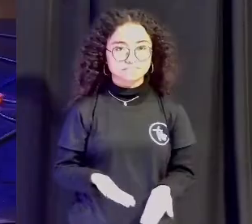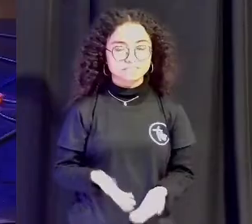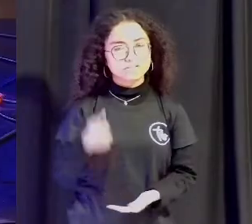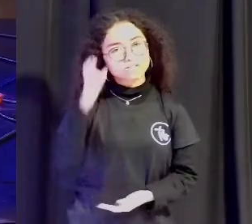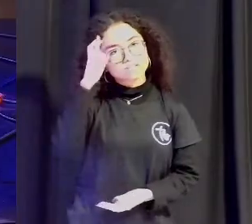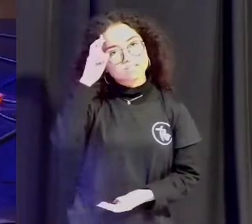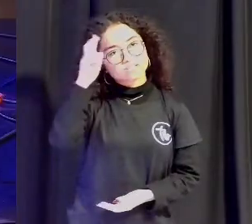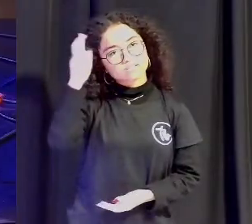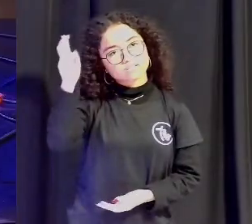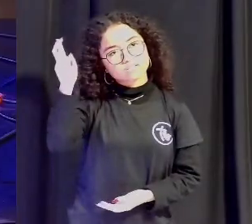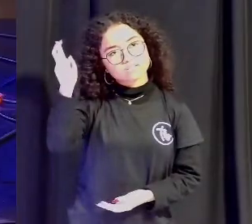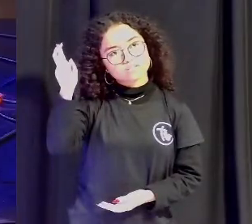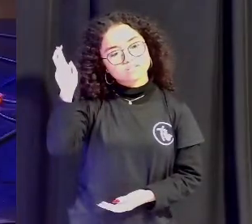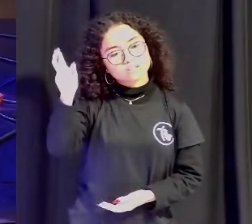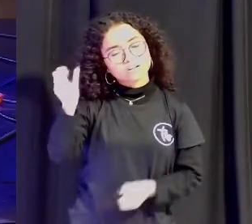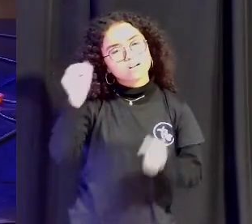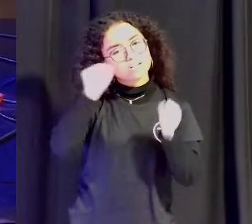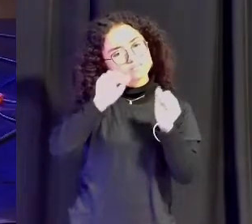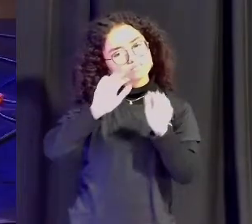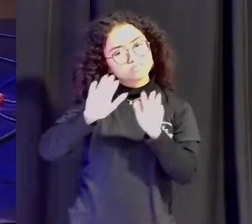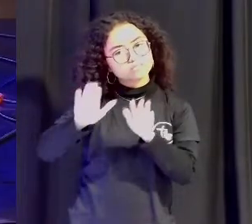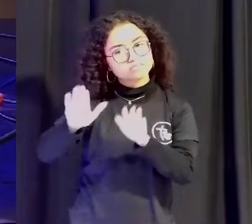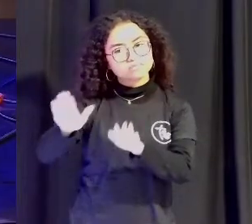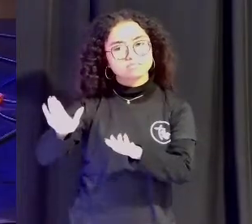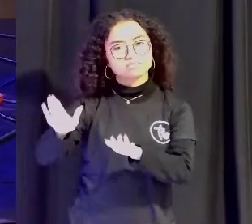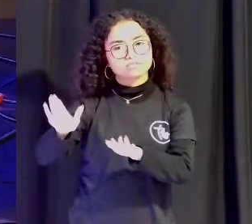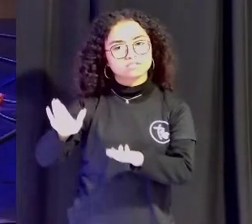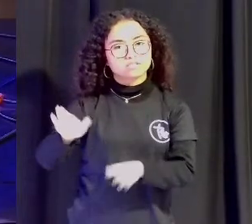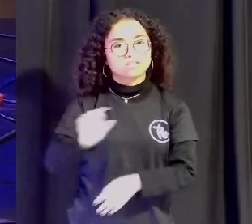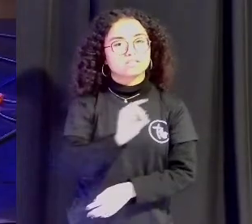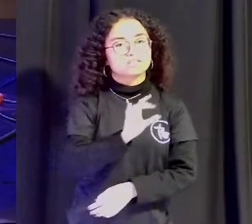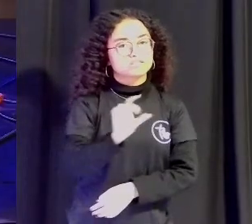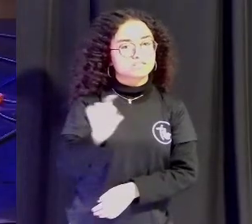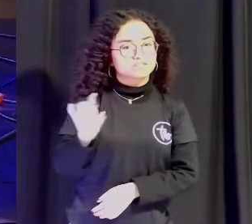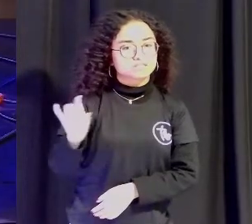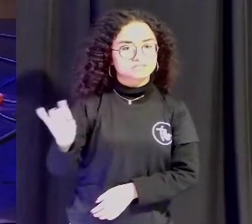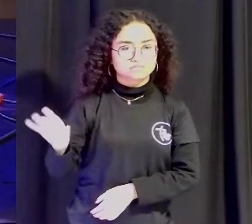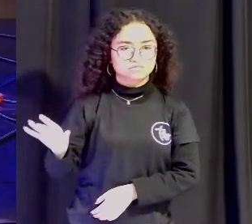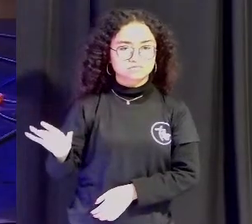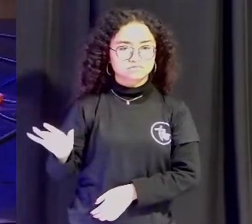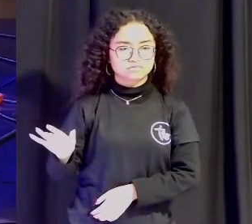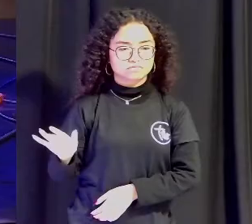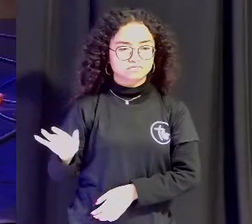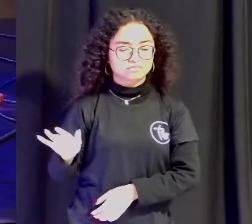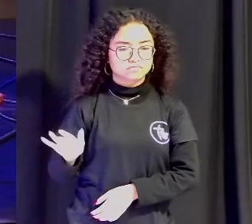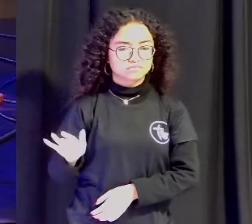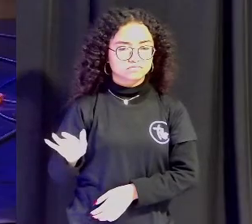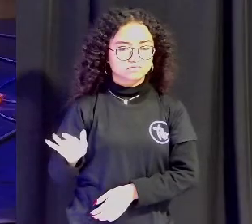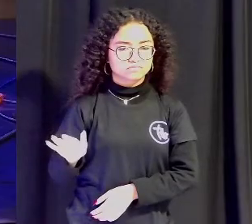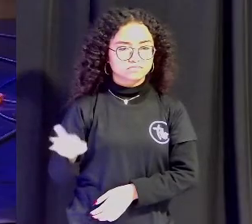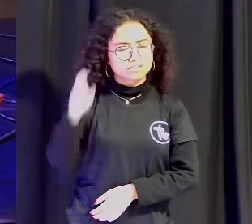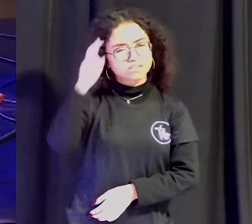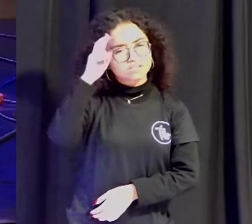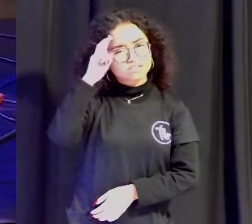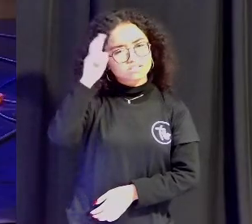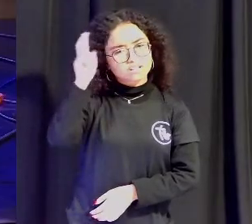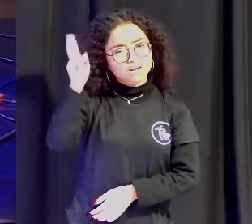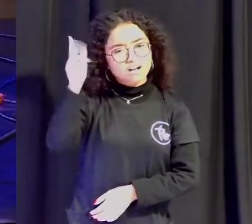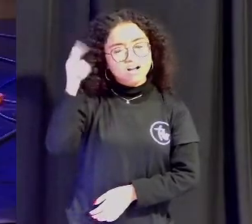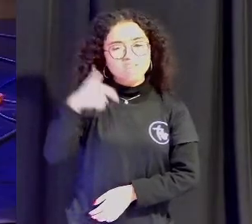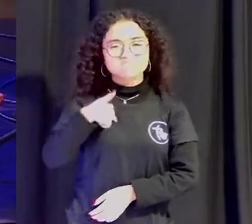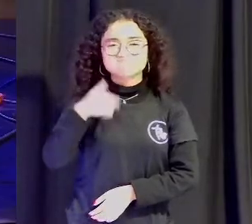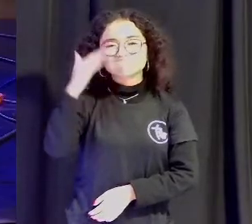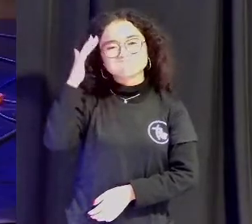que o Senhor esteja com as tuas mãos estendidas sobre cada um dos meus irmãos. Senhor, eu não sei